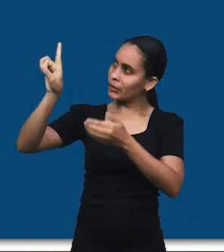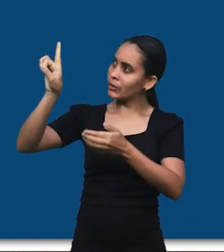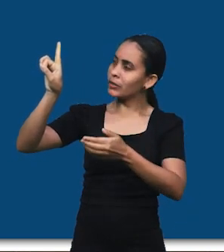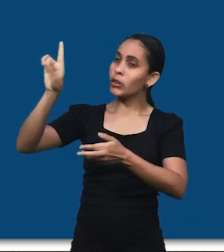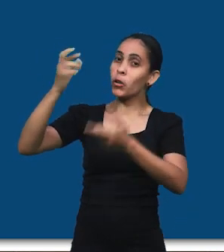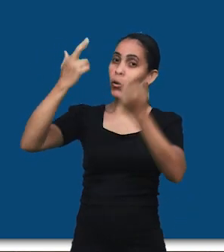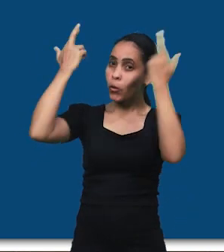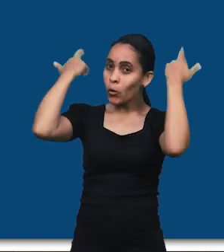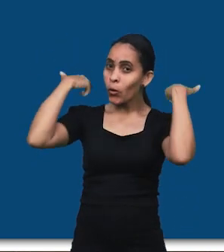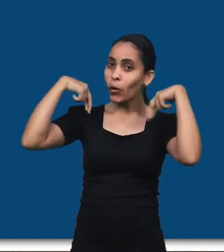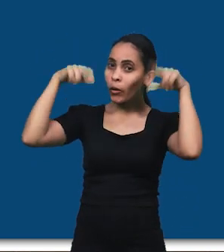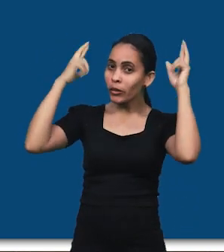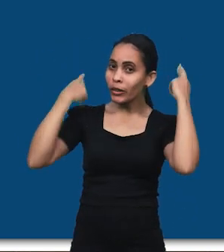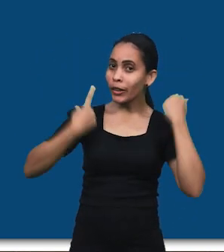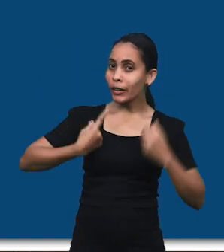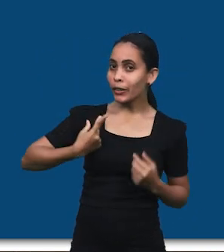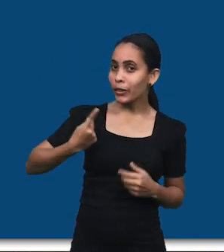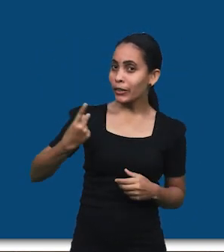poder